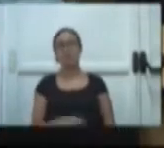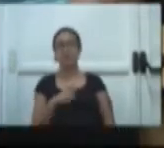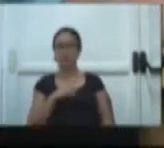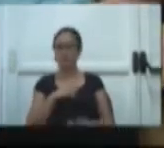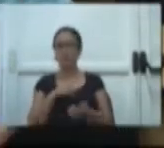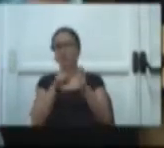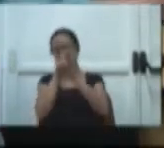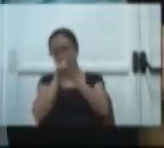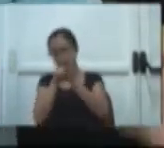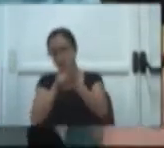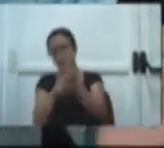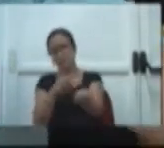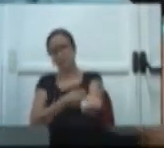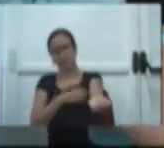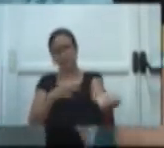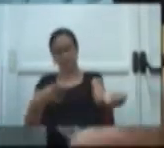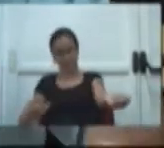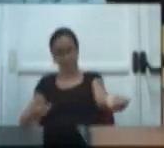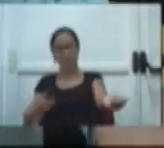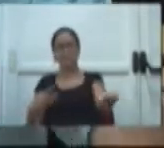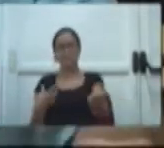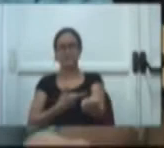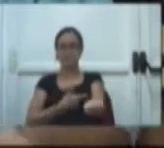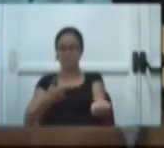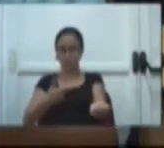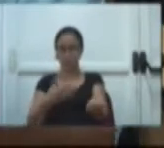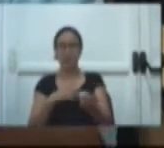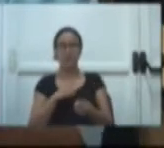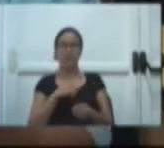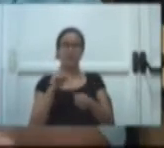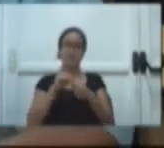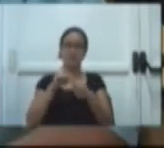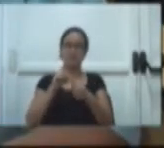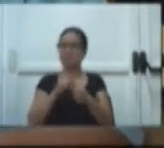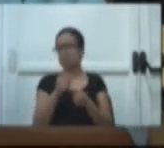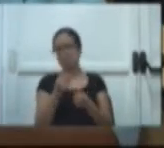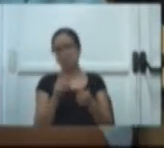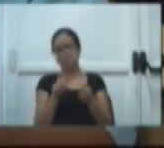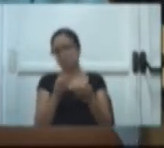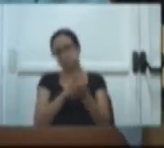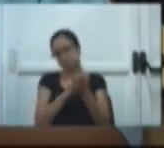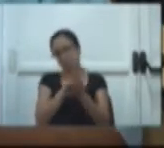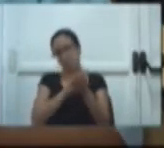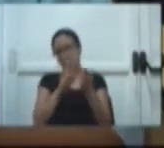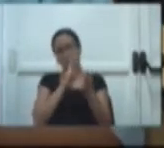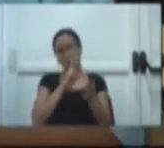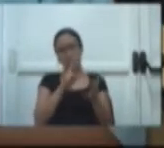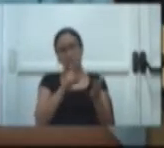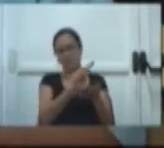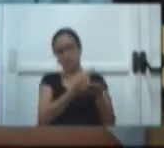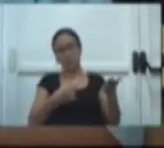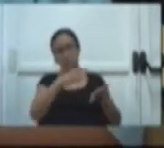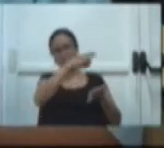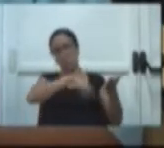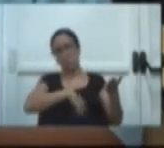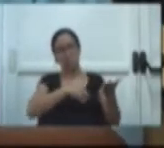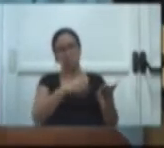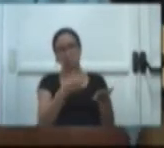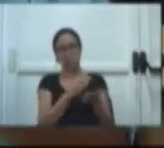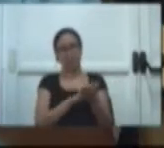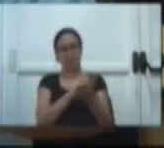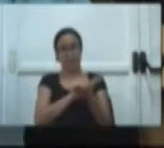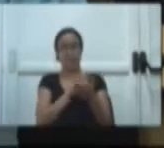nada. Mas hemograma que ela tem um dia antes, praticamente não dá. Tem que esperar uns dias para ver isso